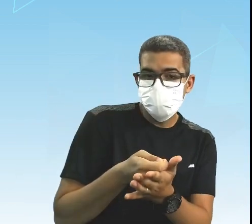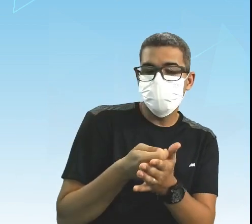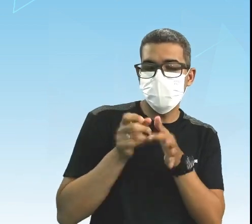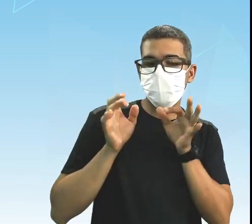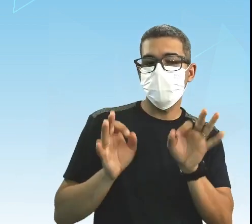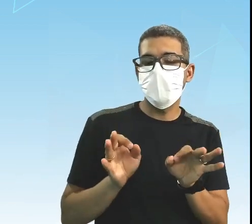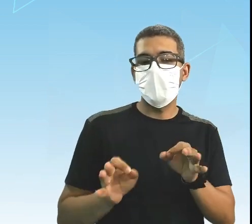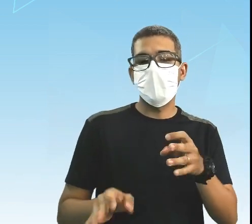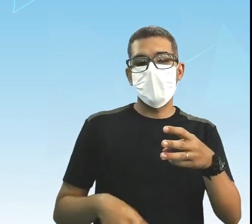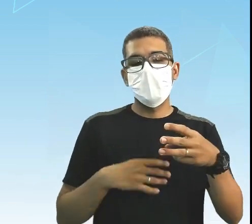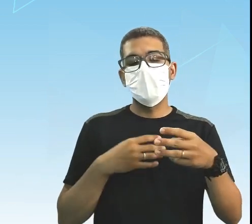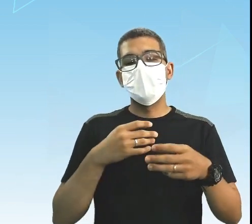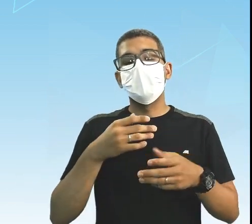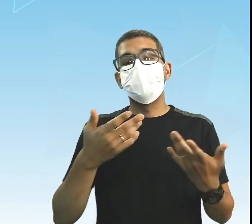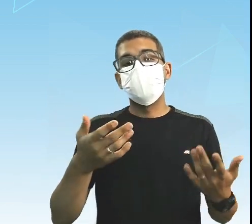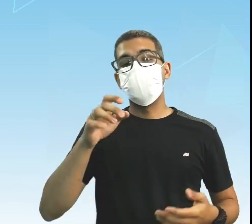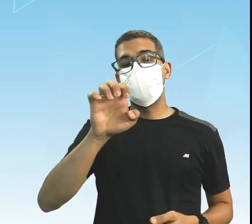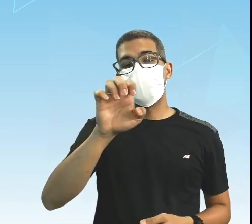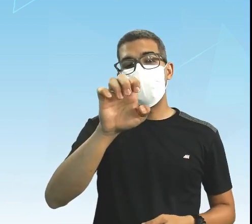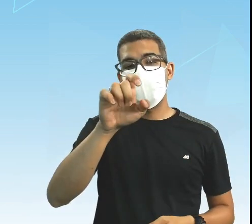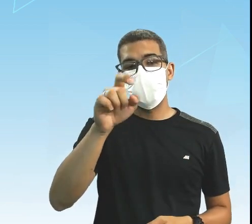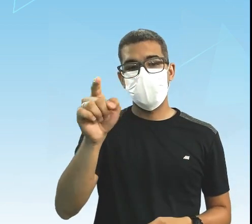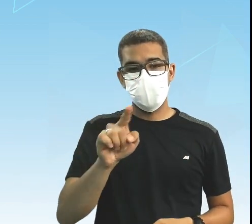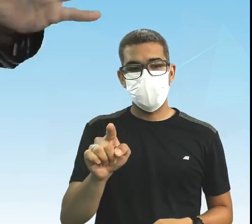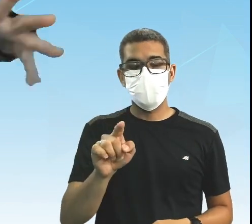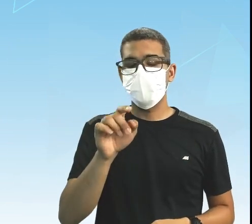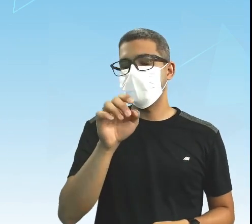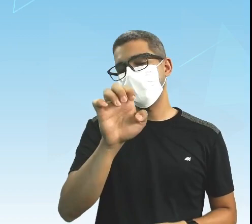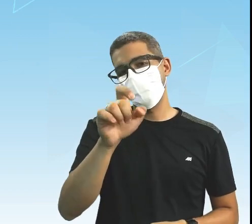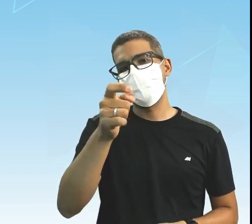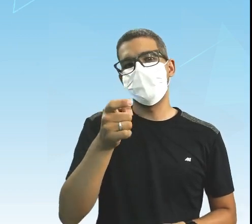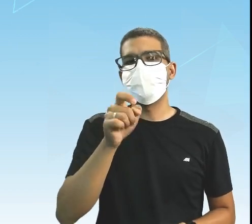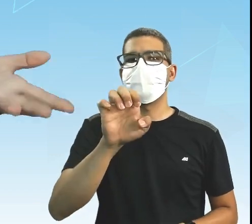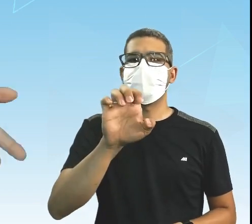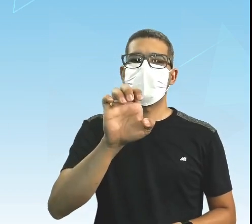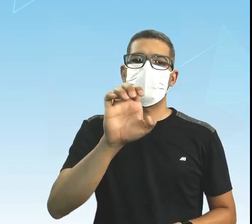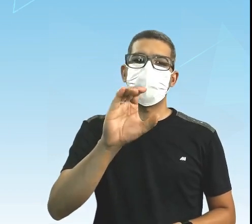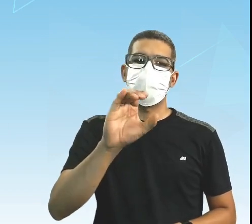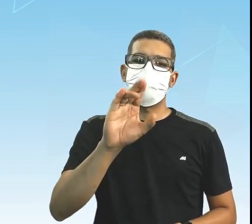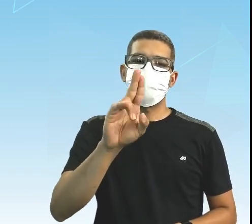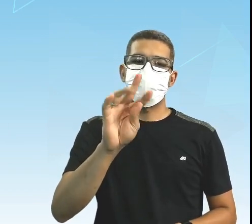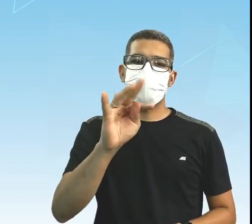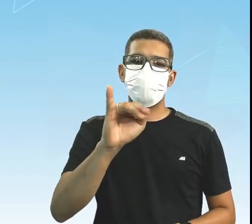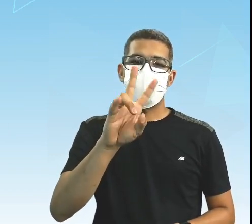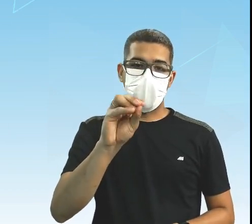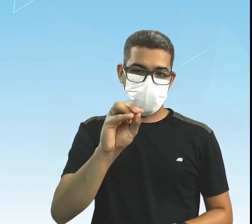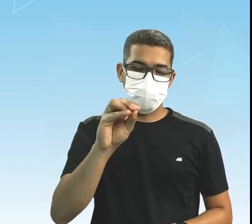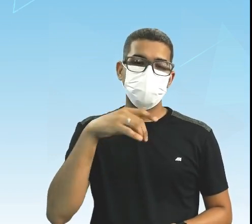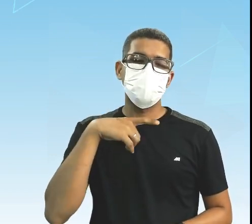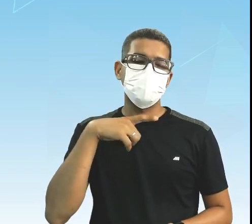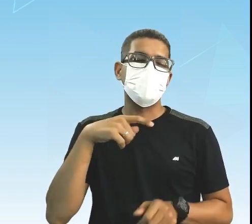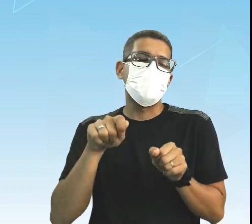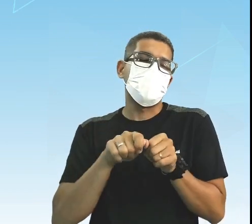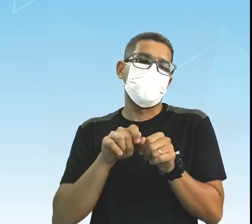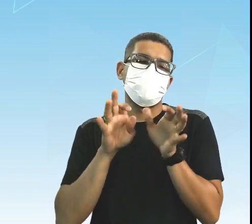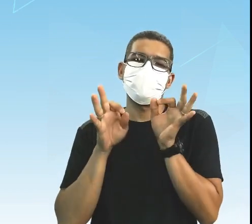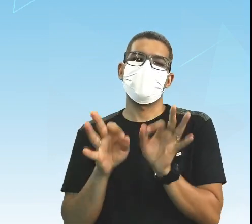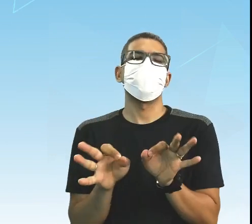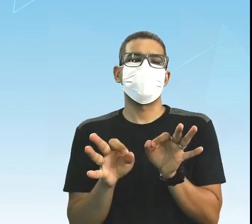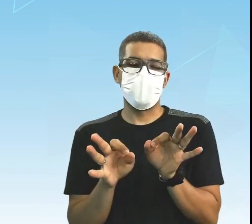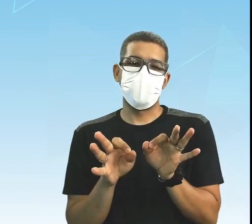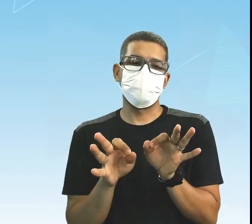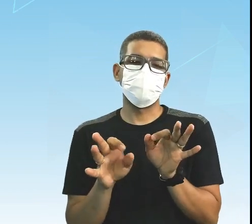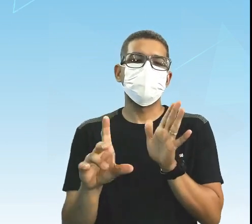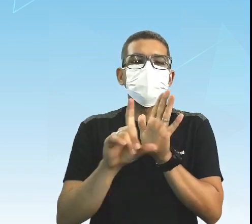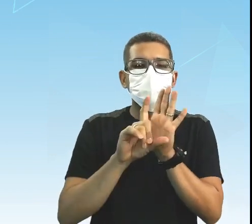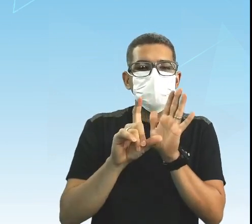essa lei, e o executivo é que vai assinar, vai administrar todas essas leis. Tá certo, meus amores? São os